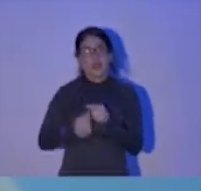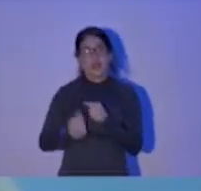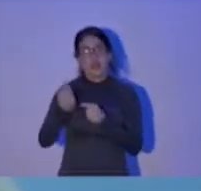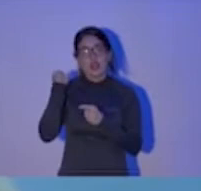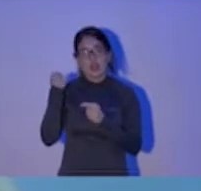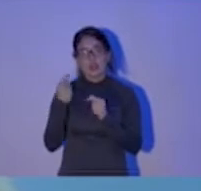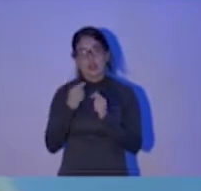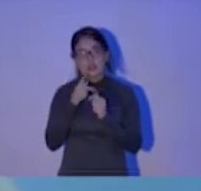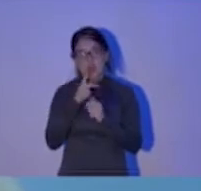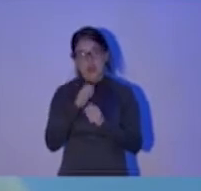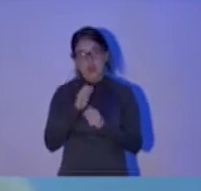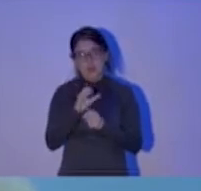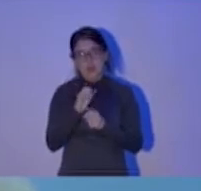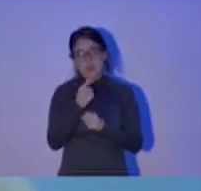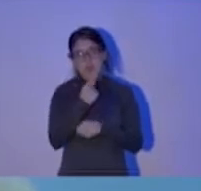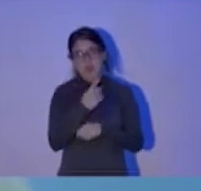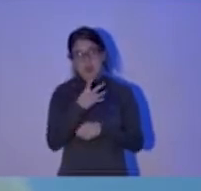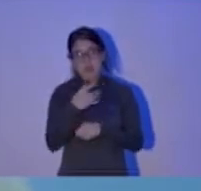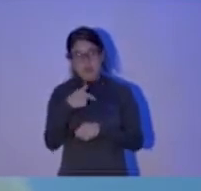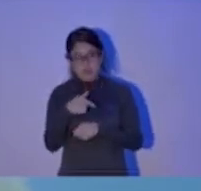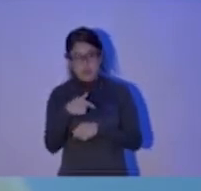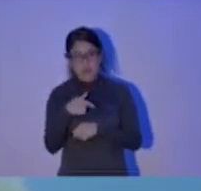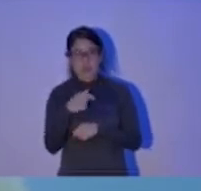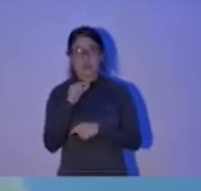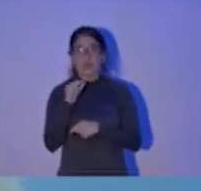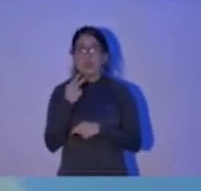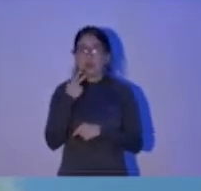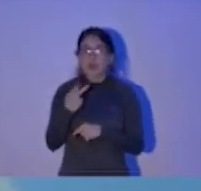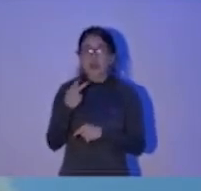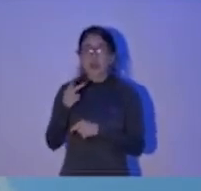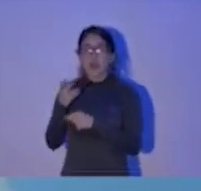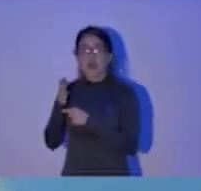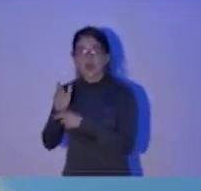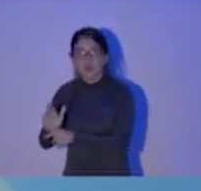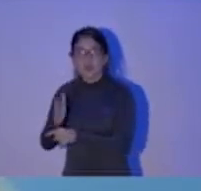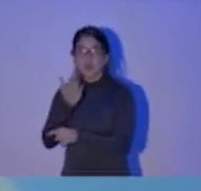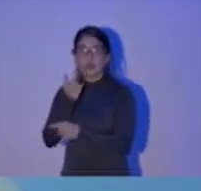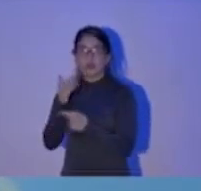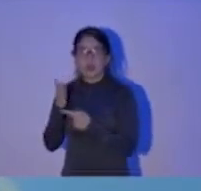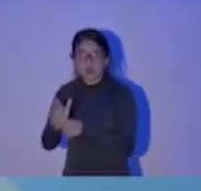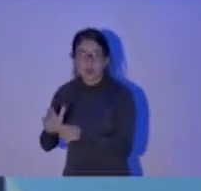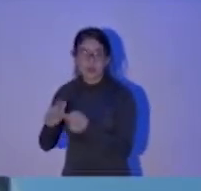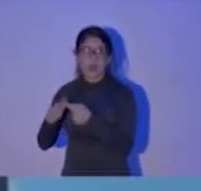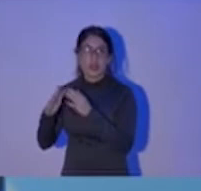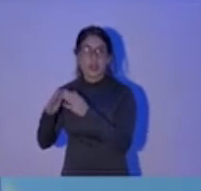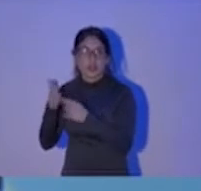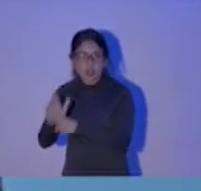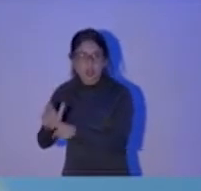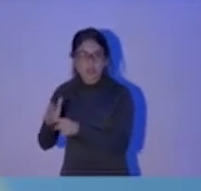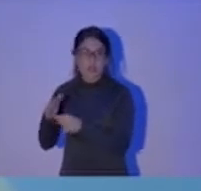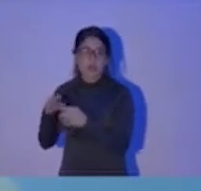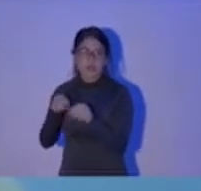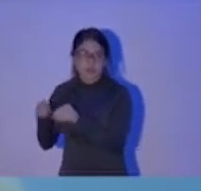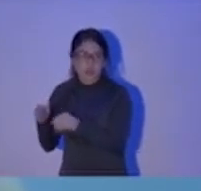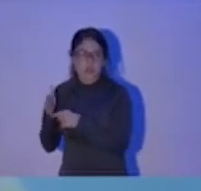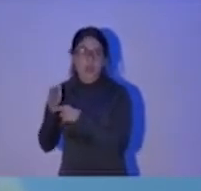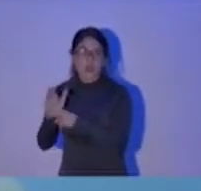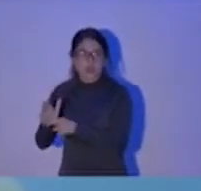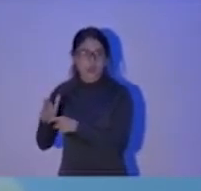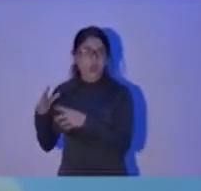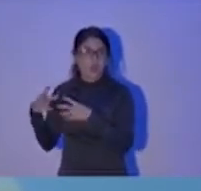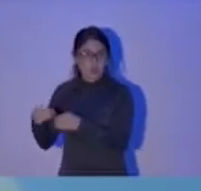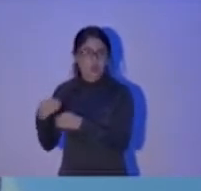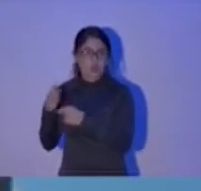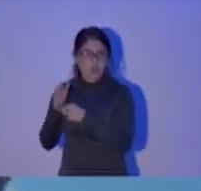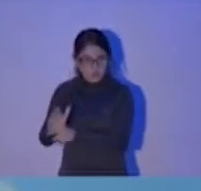que tira todo tipo de auxílio, auxílio saúde, auxílio alimentação, auxílio livro, auxílio moradia, auxílio mudança, qualquer tipo